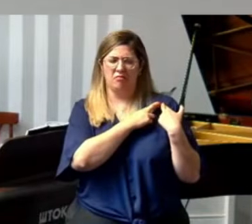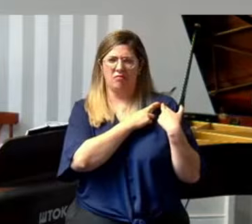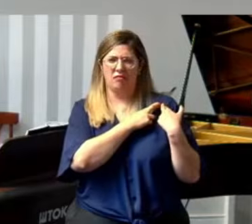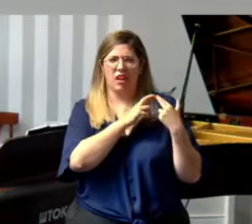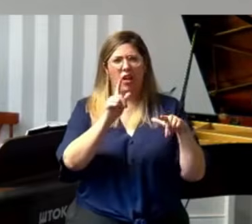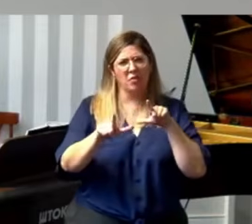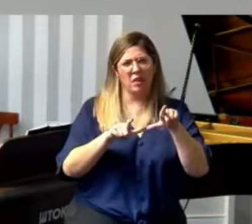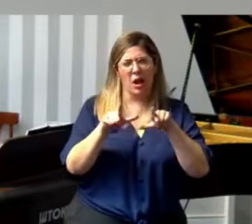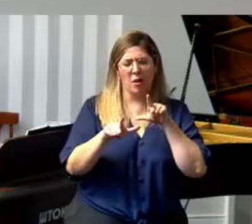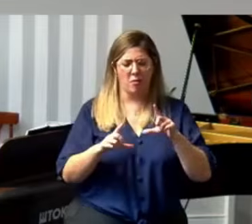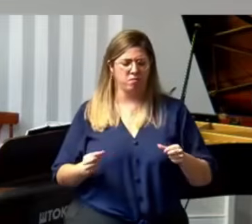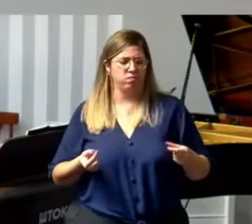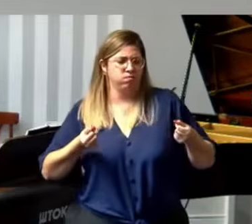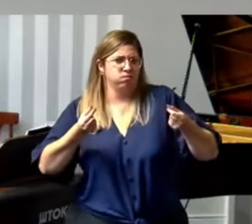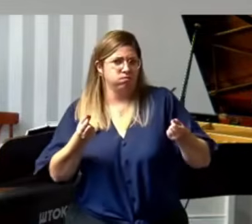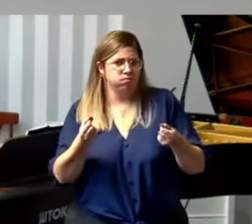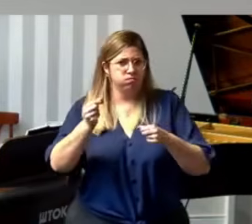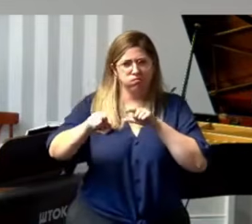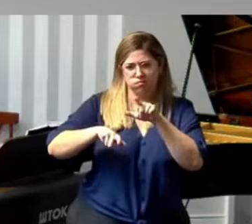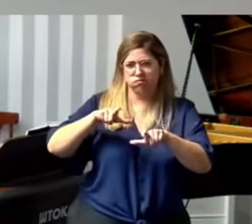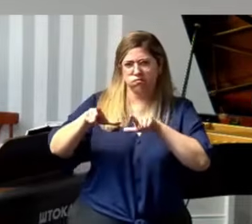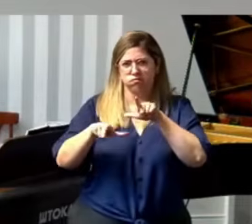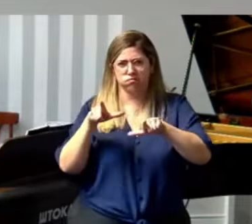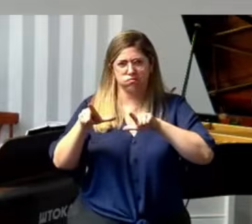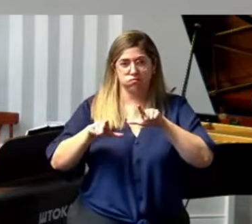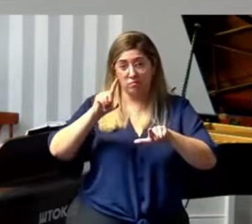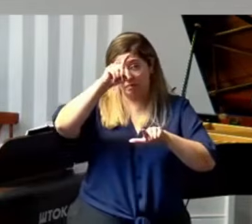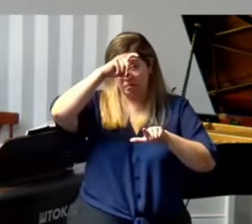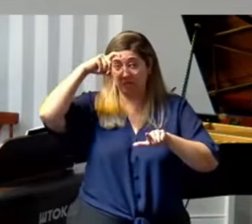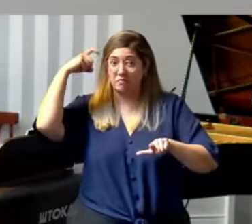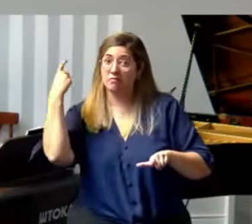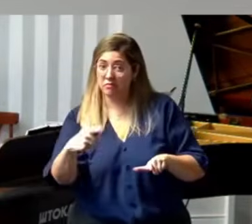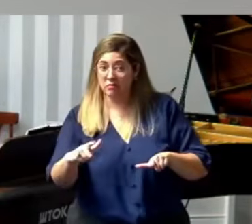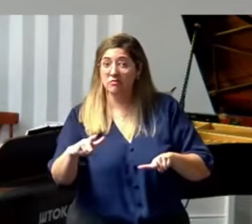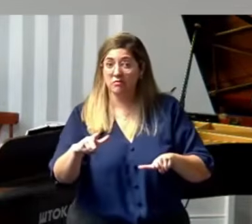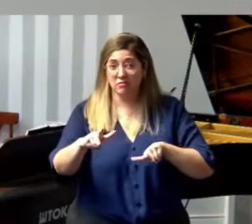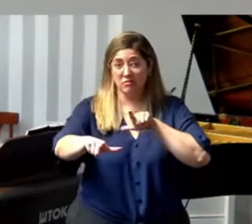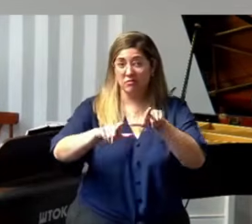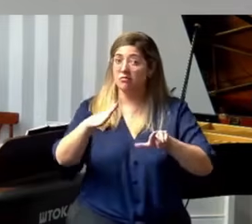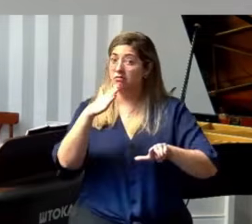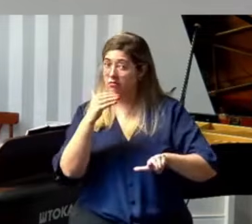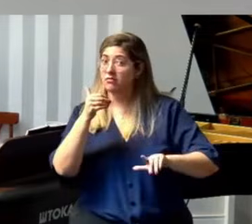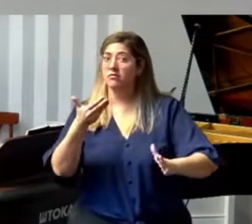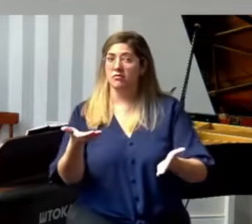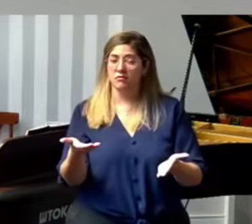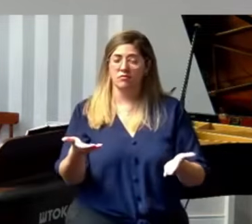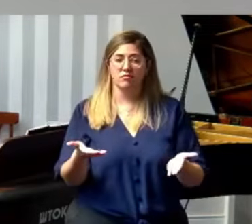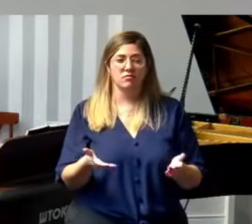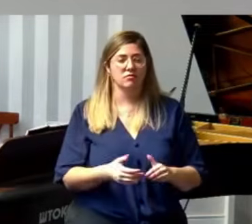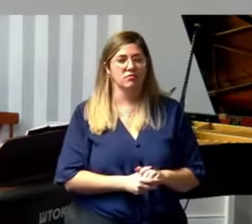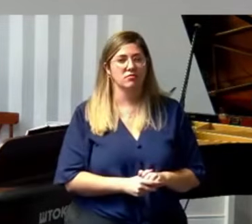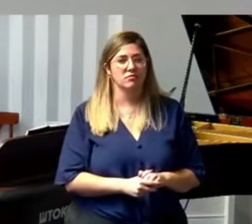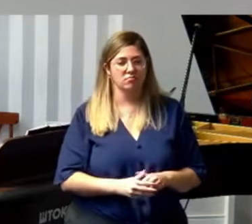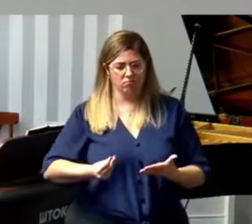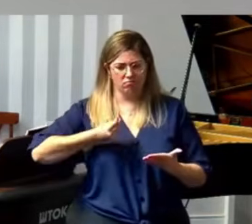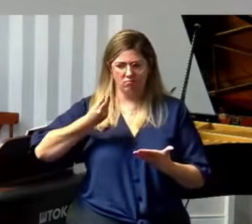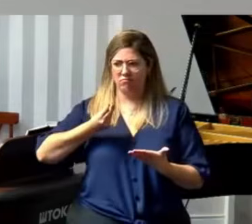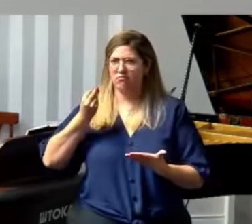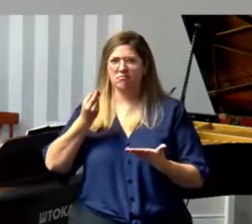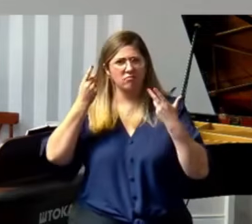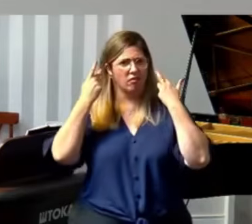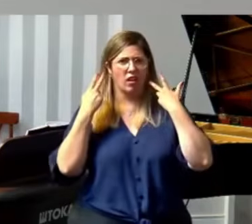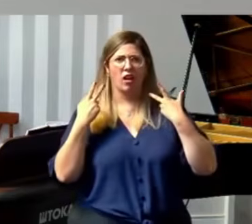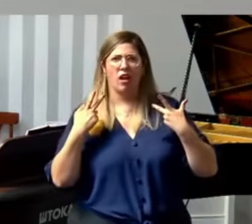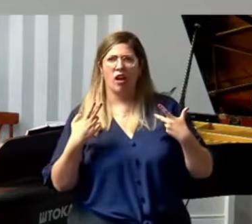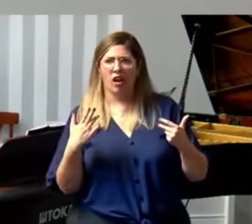trabalho, tem a ver com economia, tem a ver com conseguir plantar e colher para se sustentar, tem a ver com conseguir então viver a